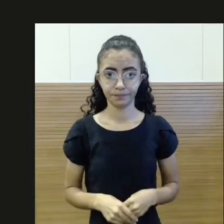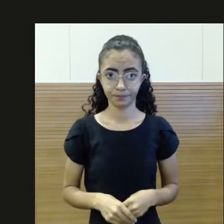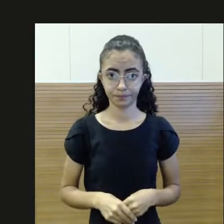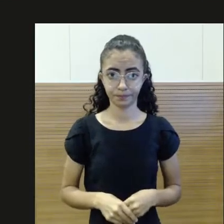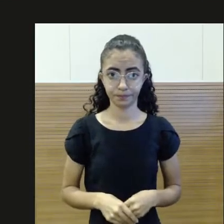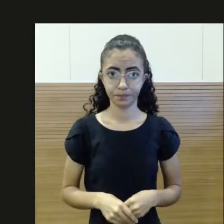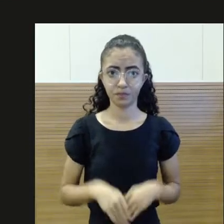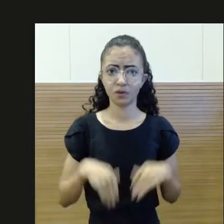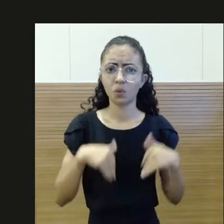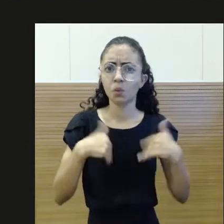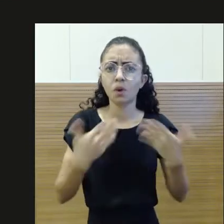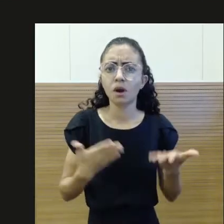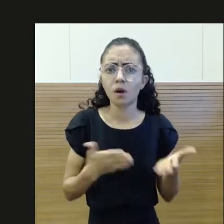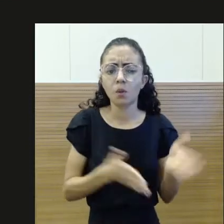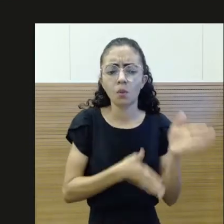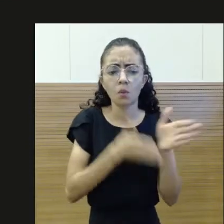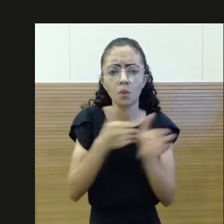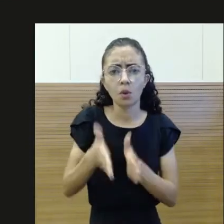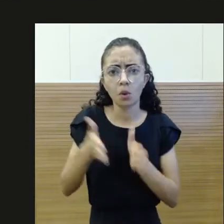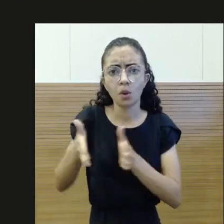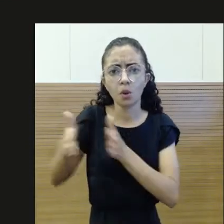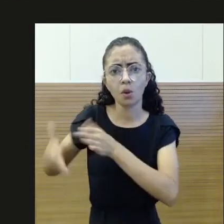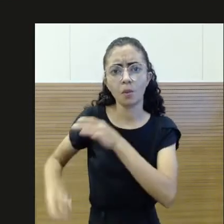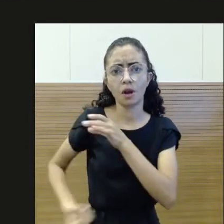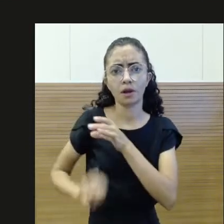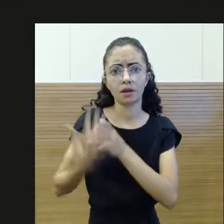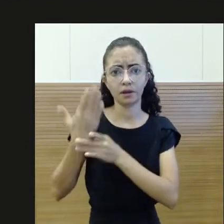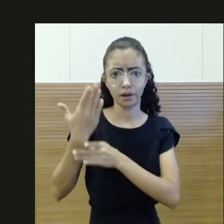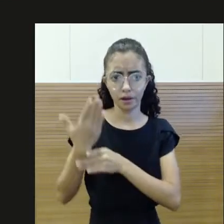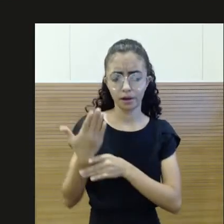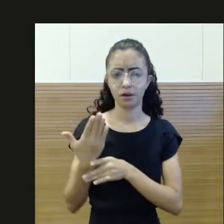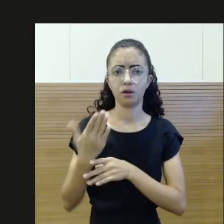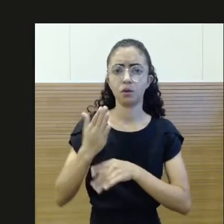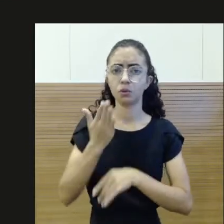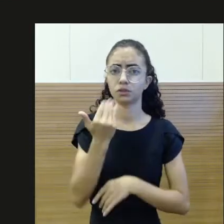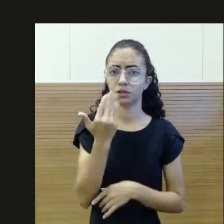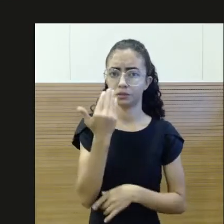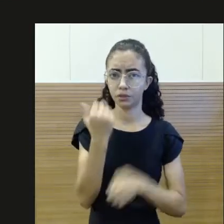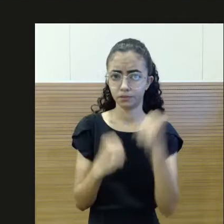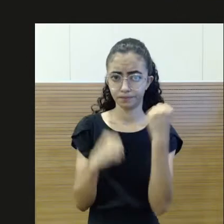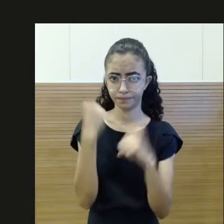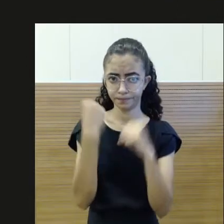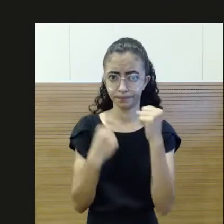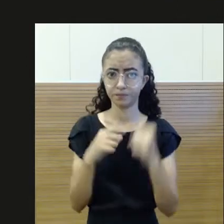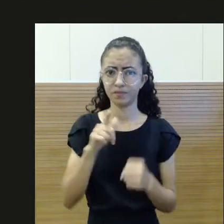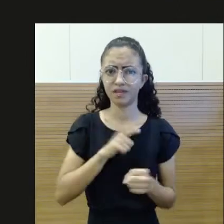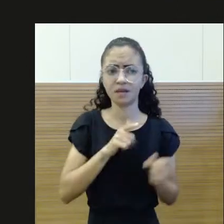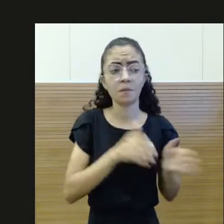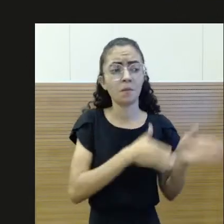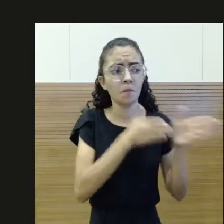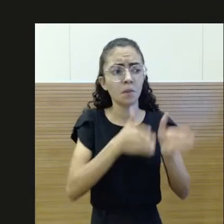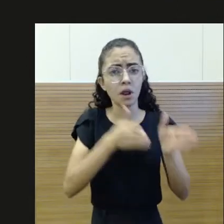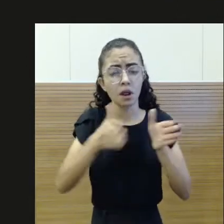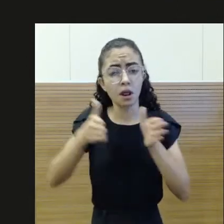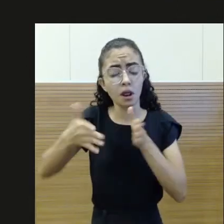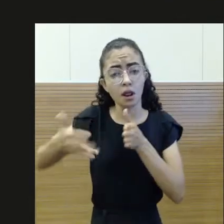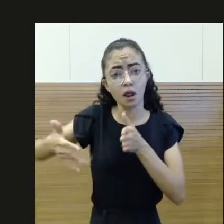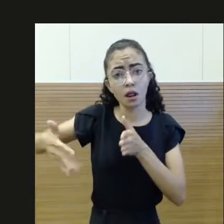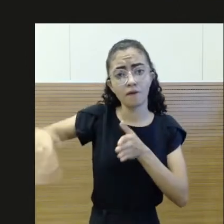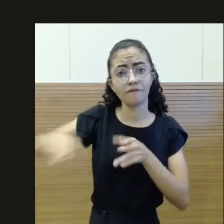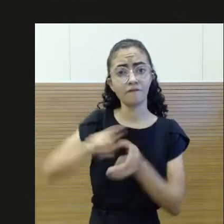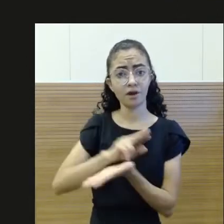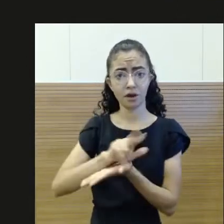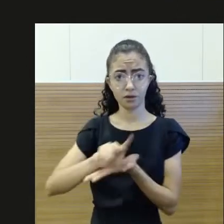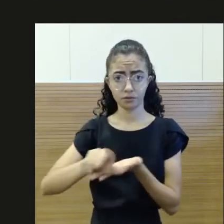processos são utilizados para produzir alimentos ultraprocessados? Uma sequência de processos, né? Daí o nome